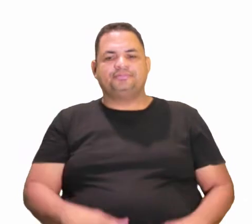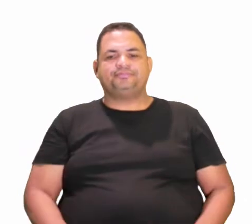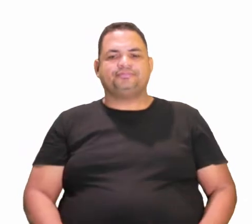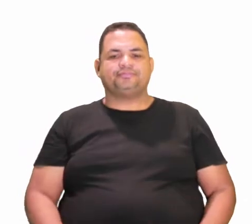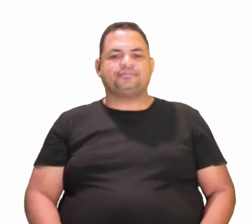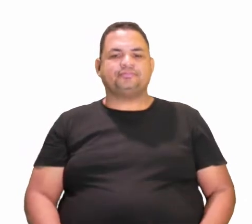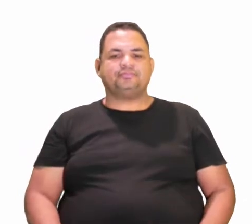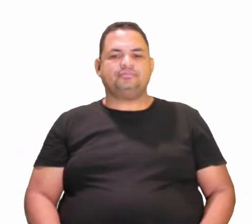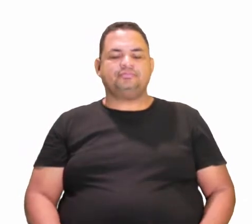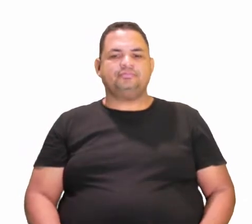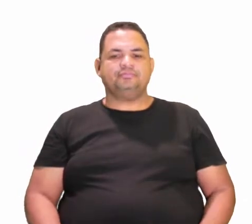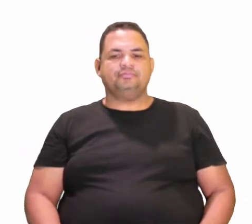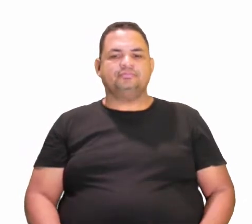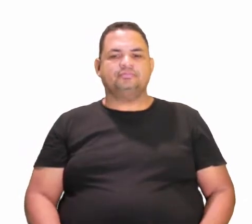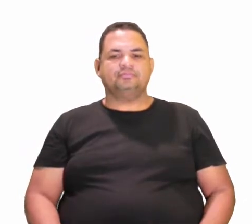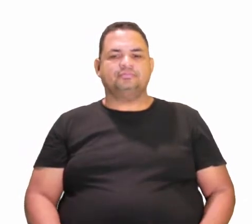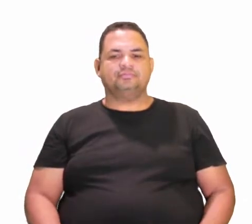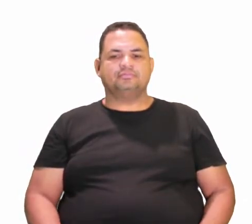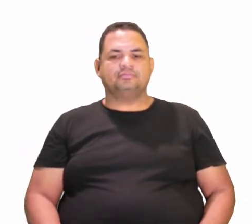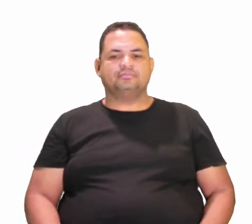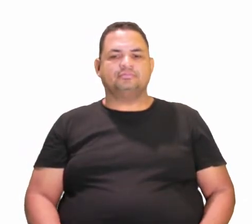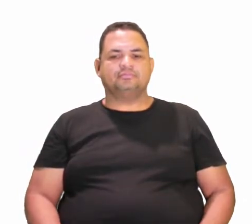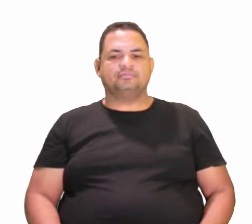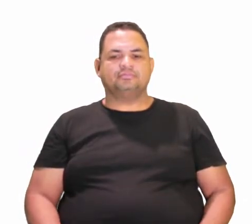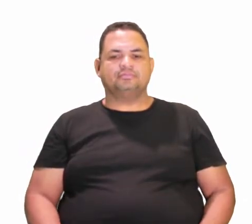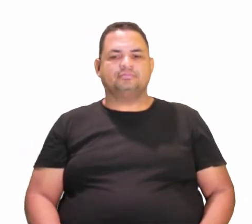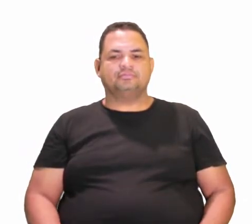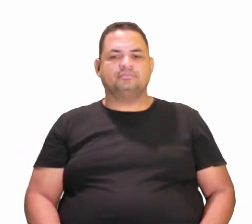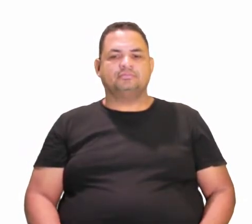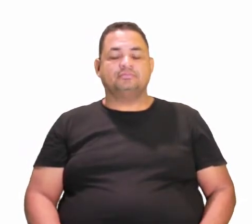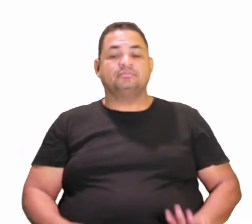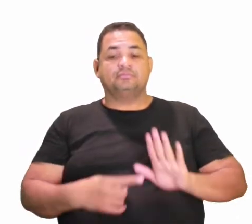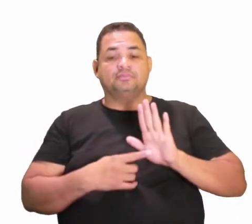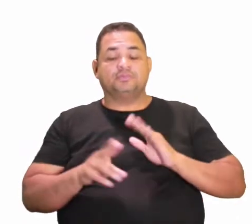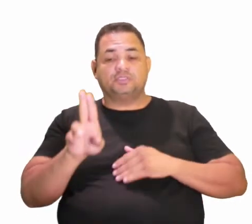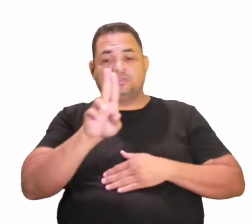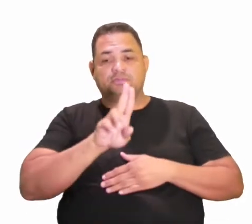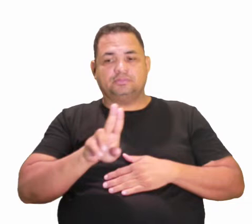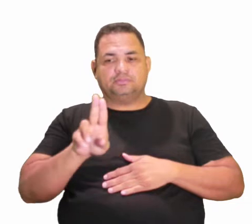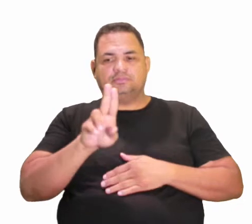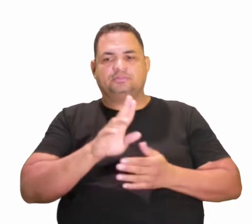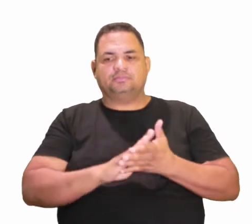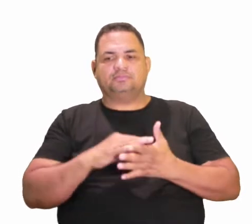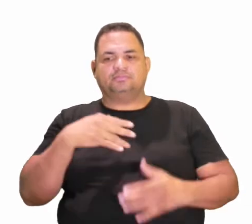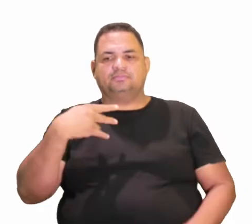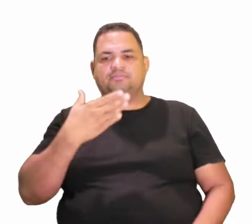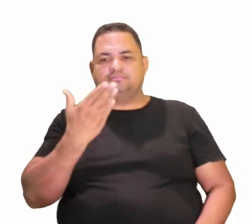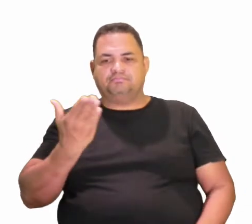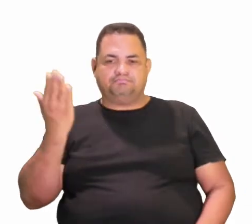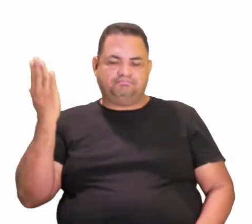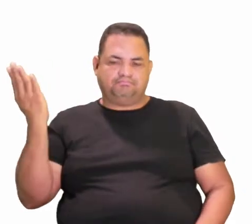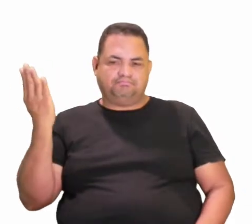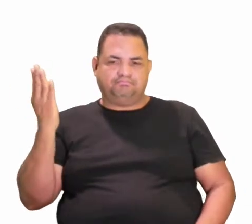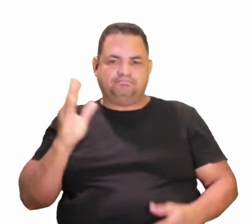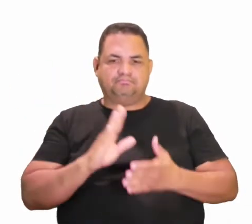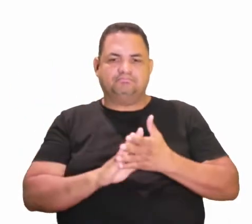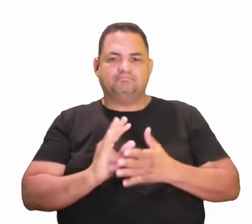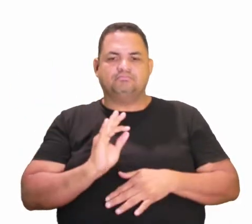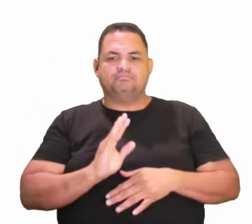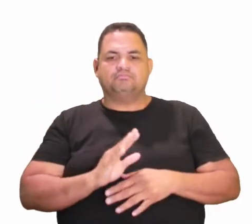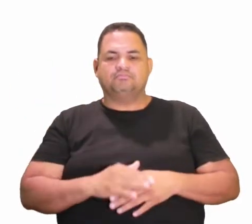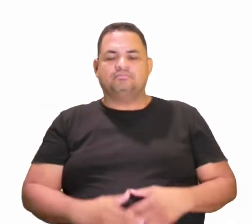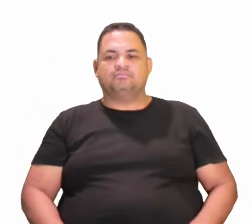are my grandparents. Sim, você vai usar a palavra parents no final, seguido da